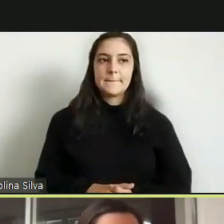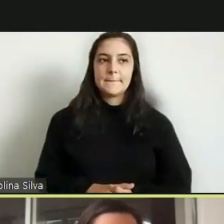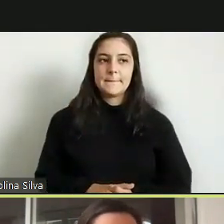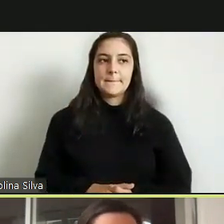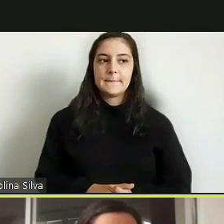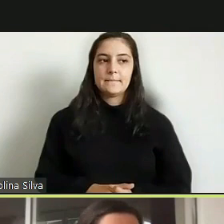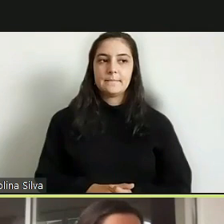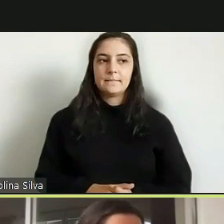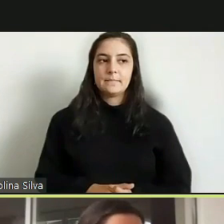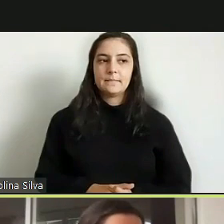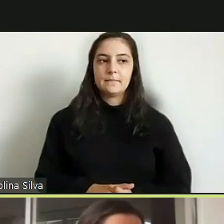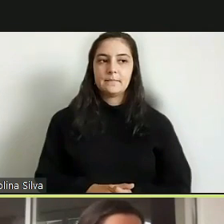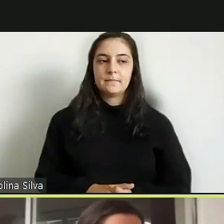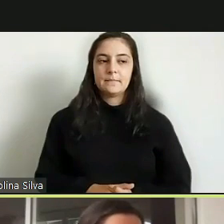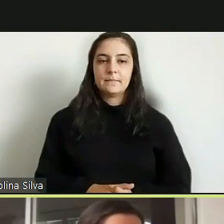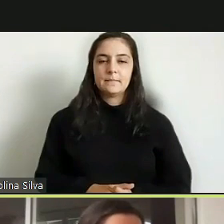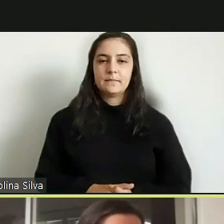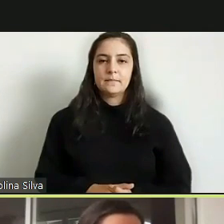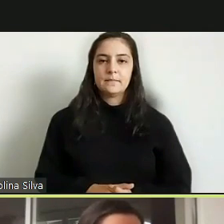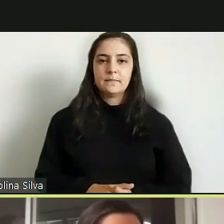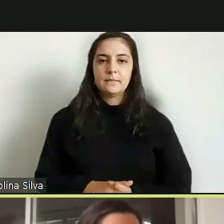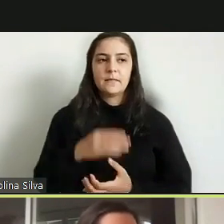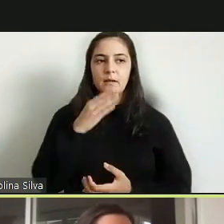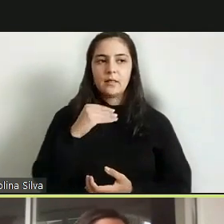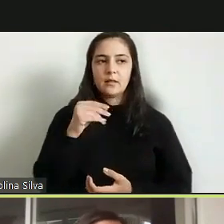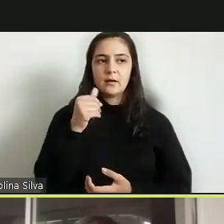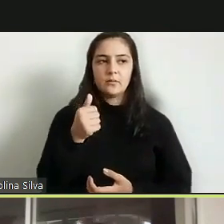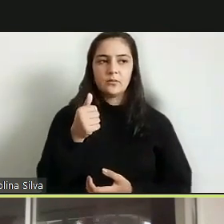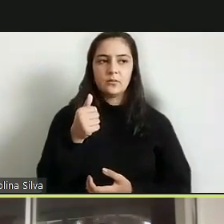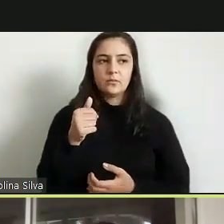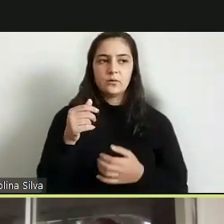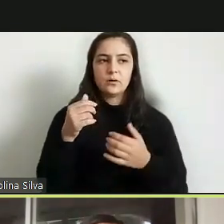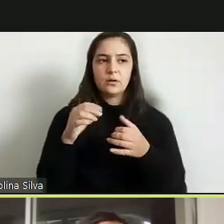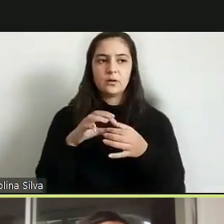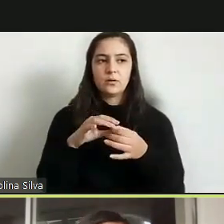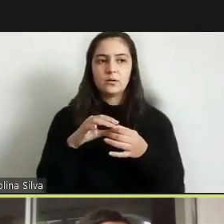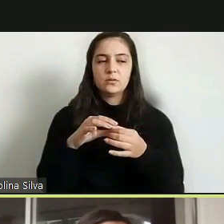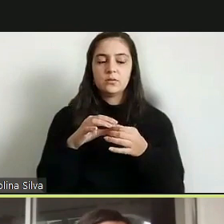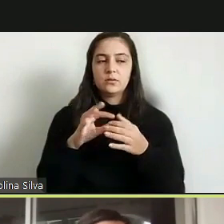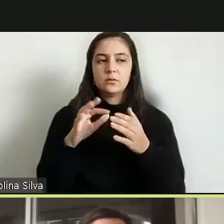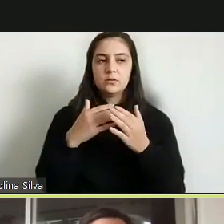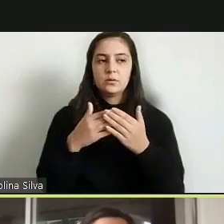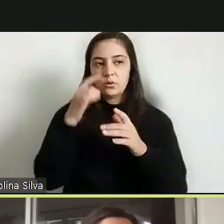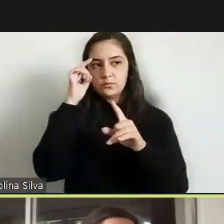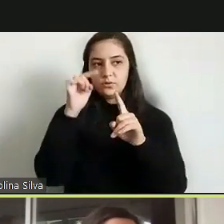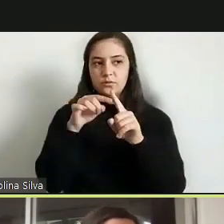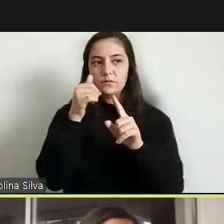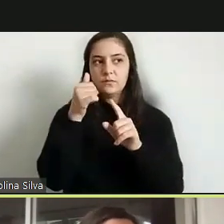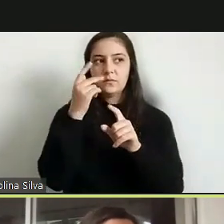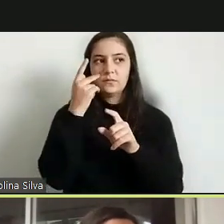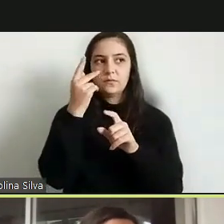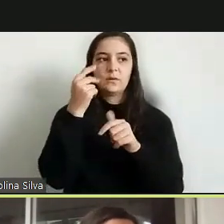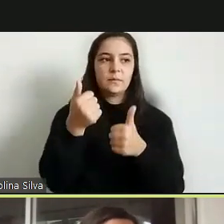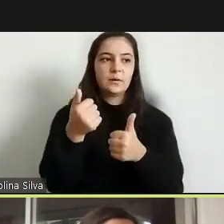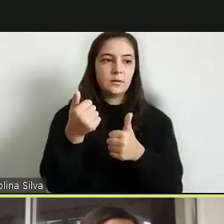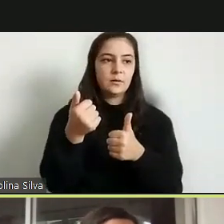São terras férteis, terras boas mesmo. É o que nos dá o ganha-pão, como se diz, para sobrevivermos. Temos um dos melhores